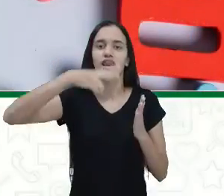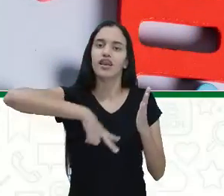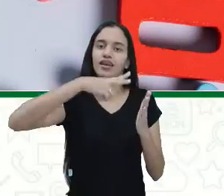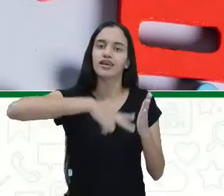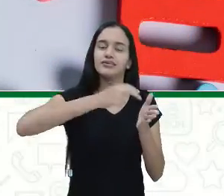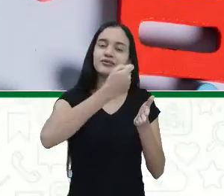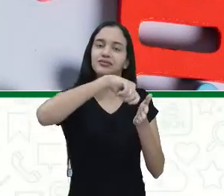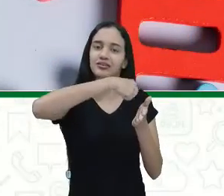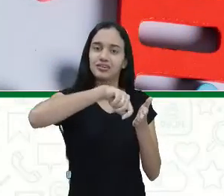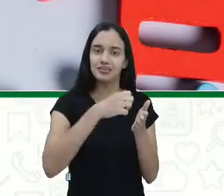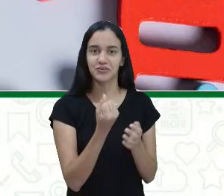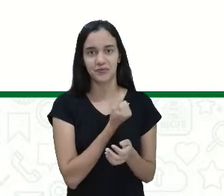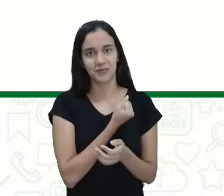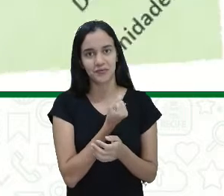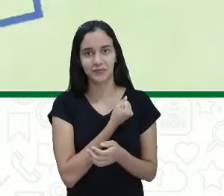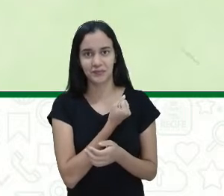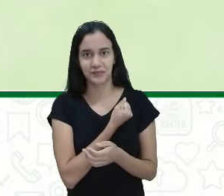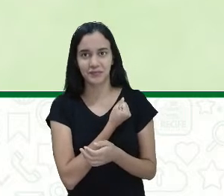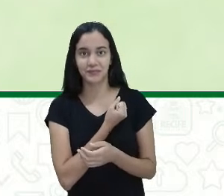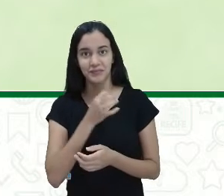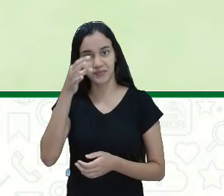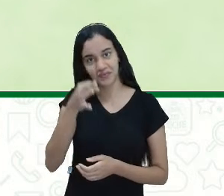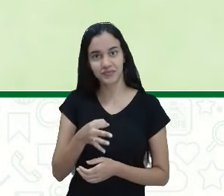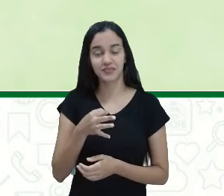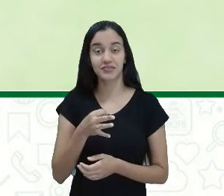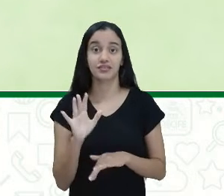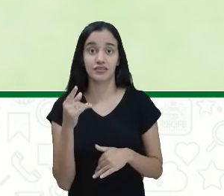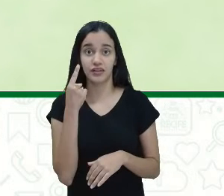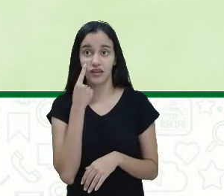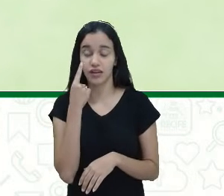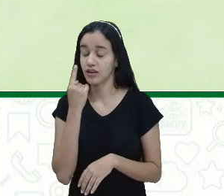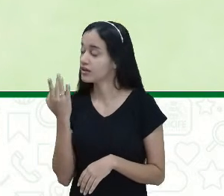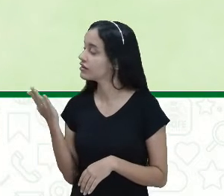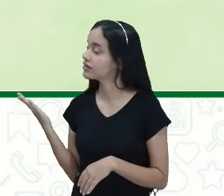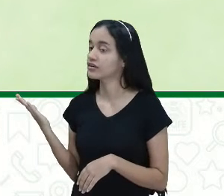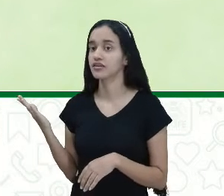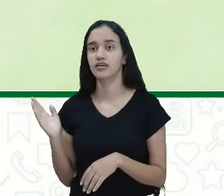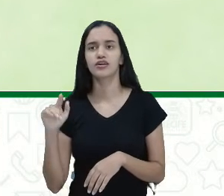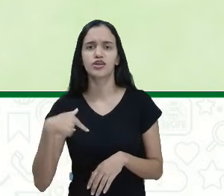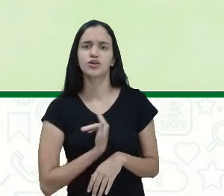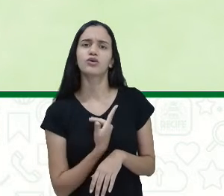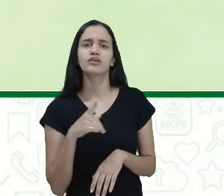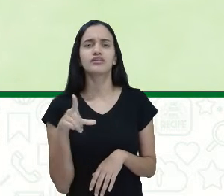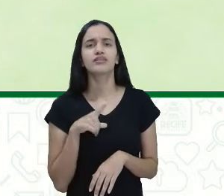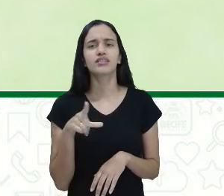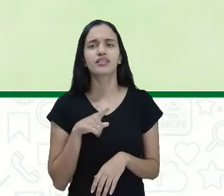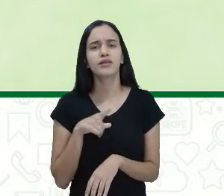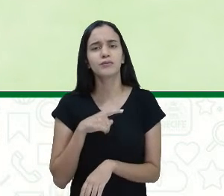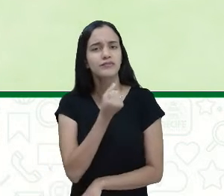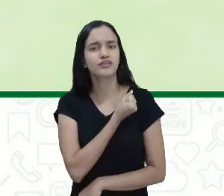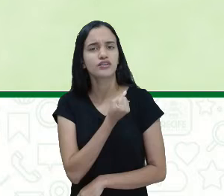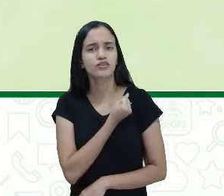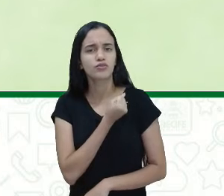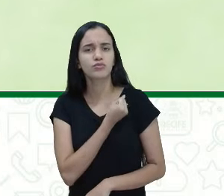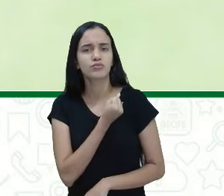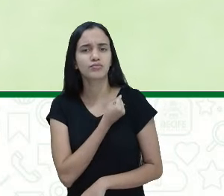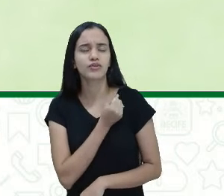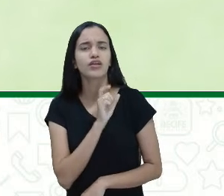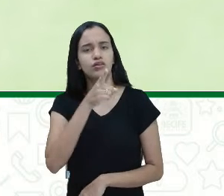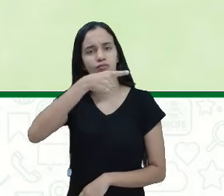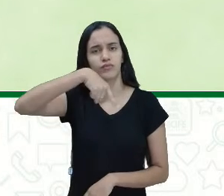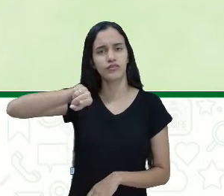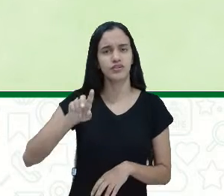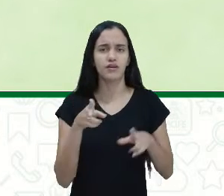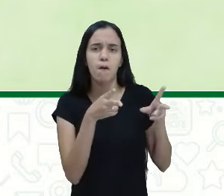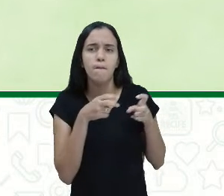Leitura e escrita de números, né? Então, nós temos esse número aí, né? Que vocês